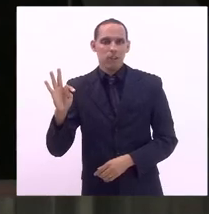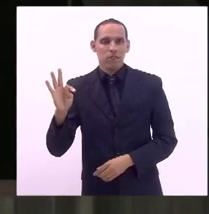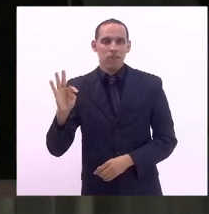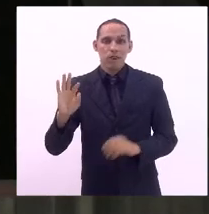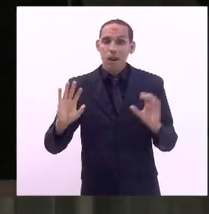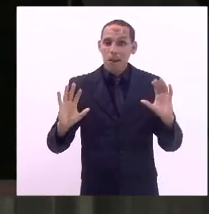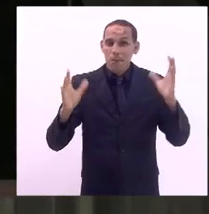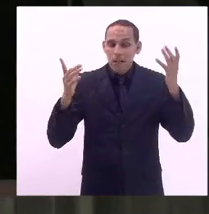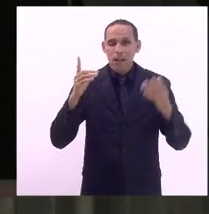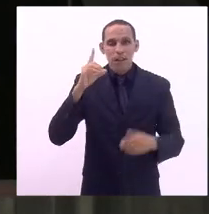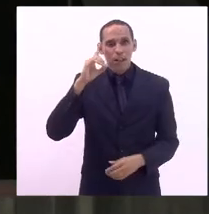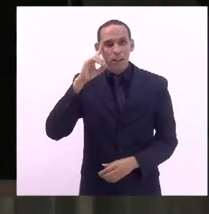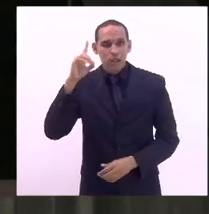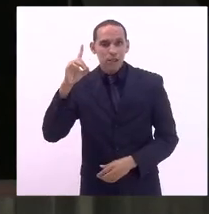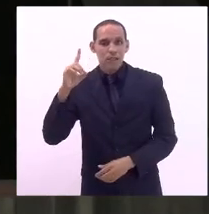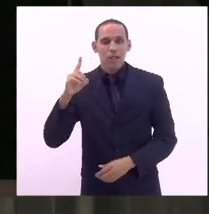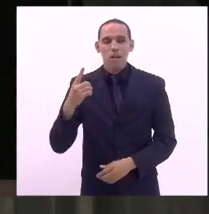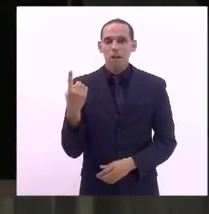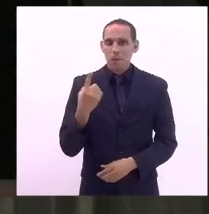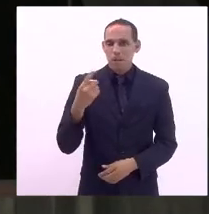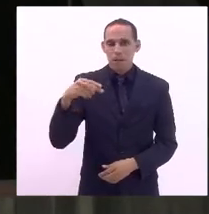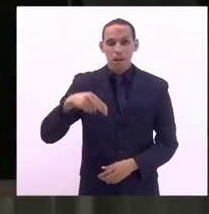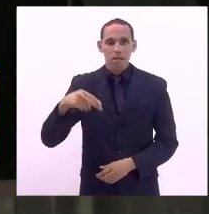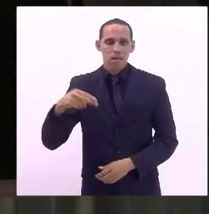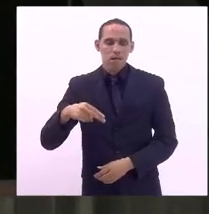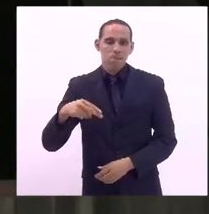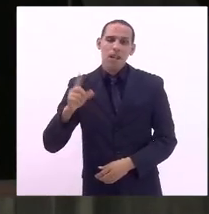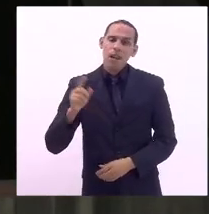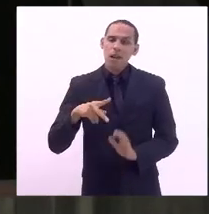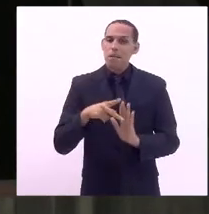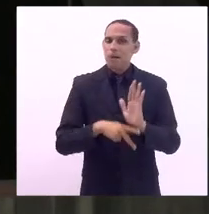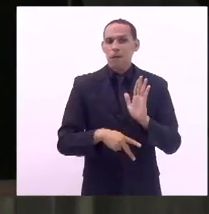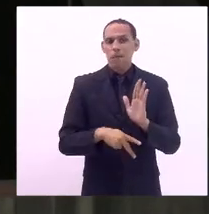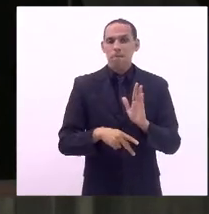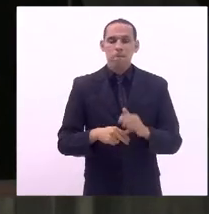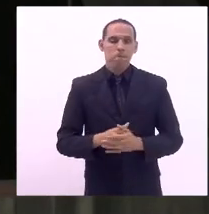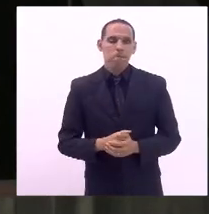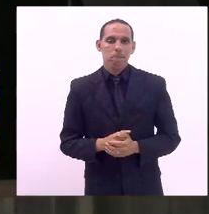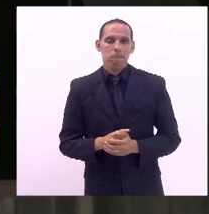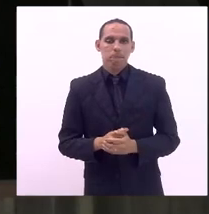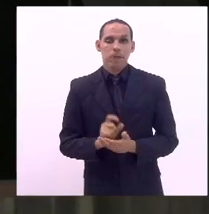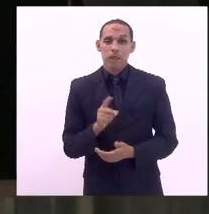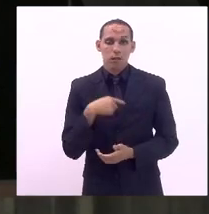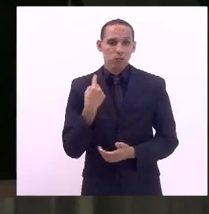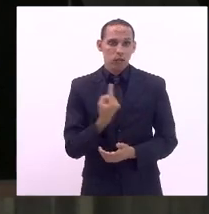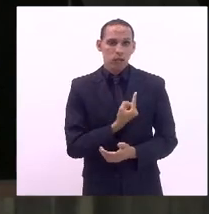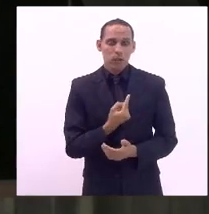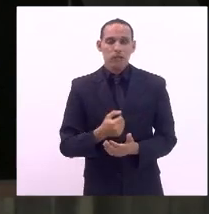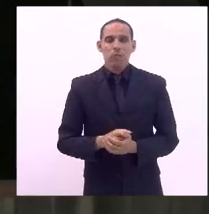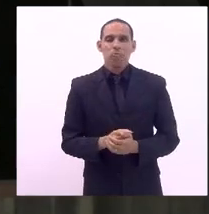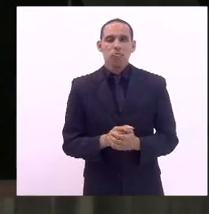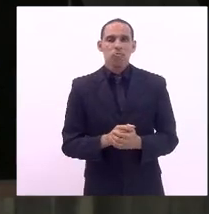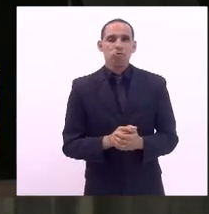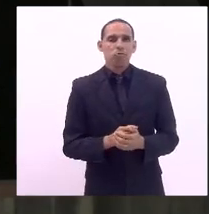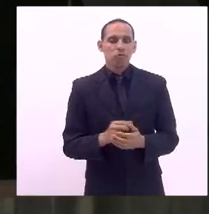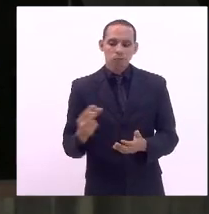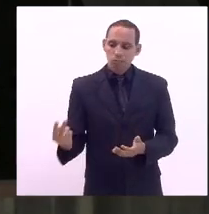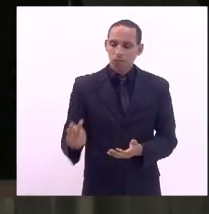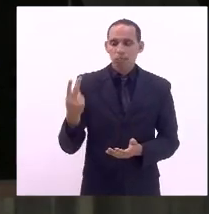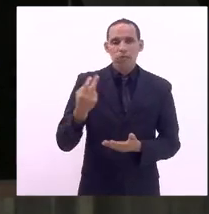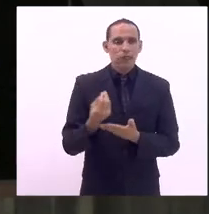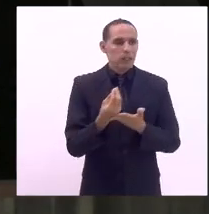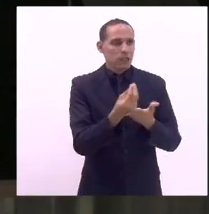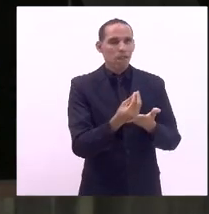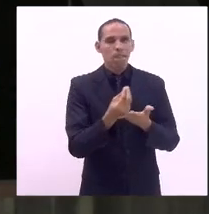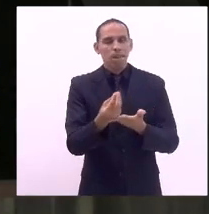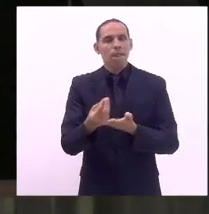comemorado anualmente no dia 1º de novembro. São projetos como esse que estamos, na verdade, valorizando